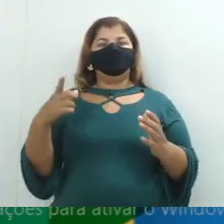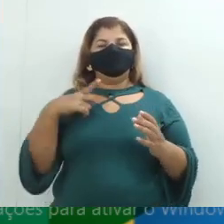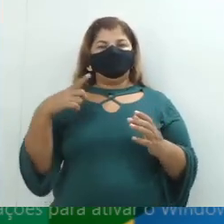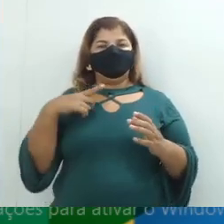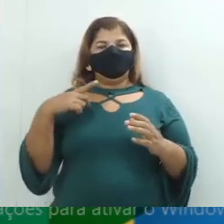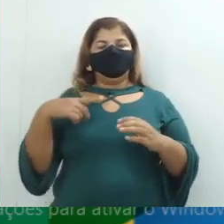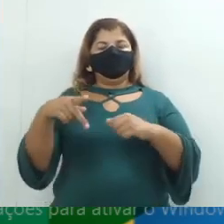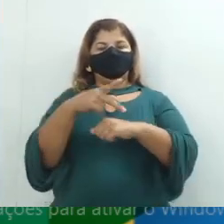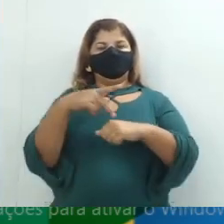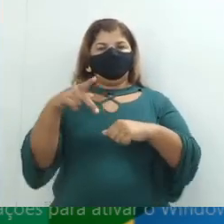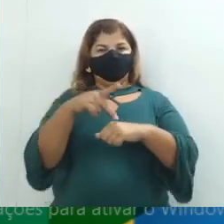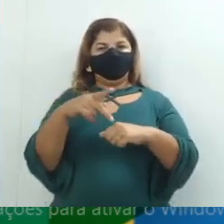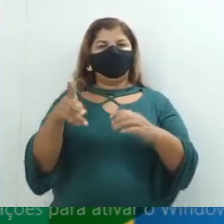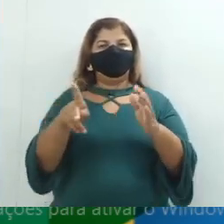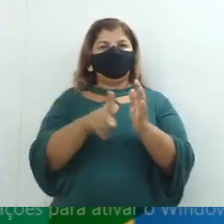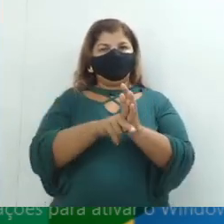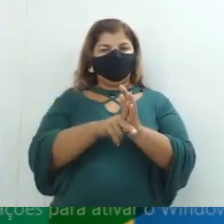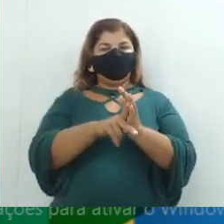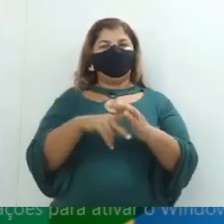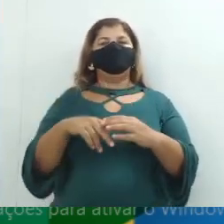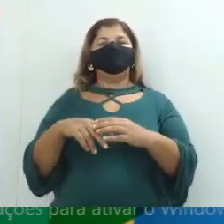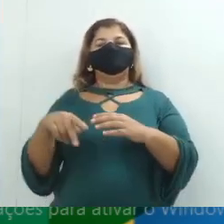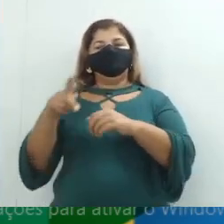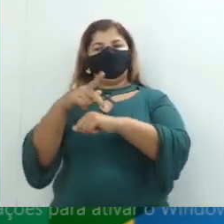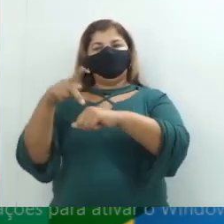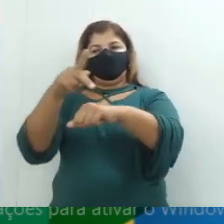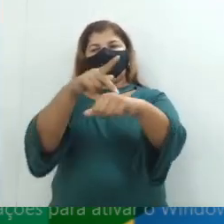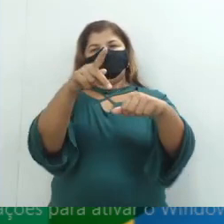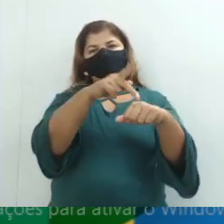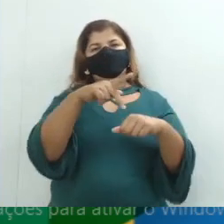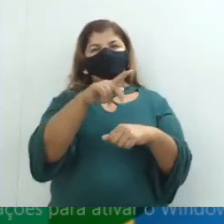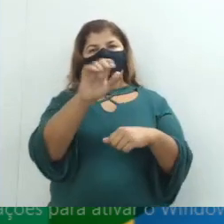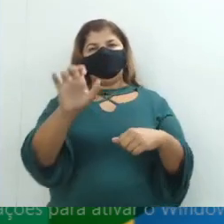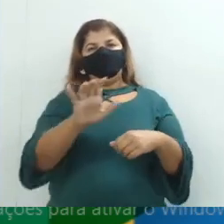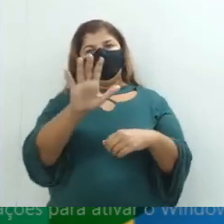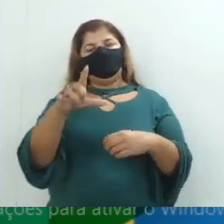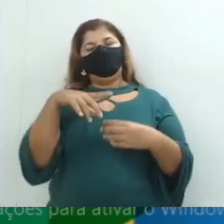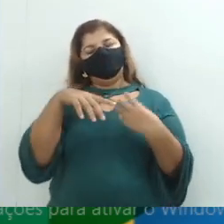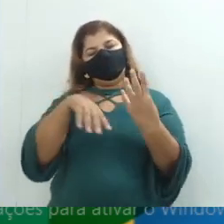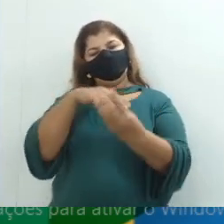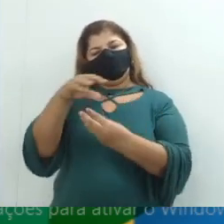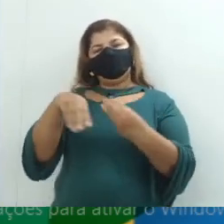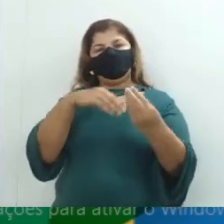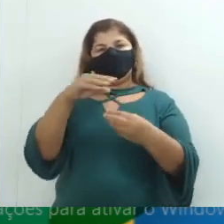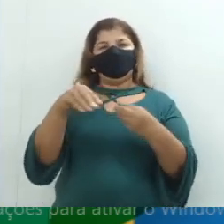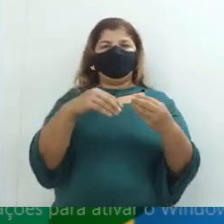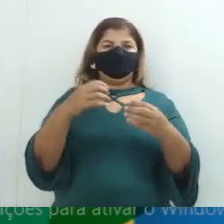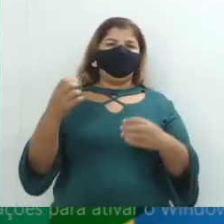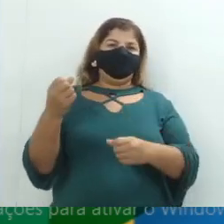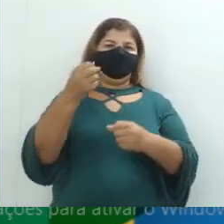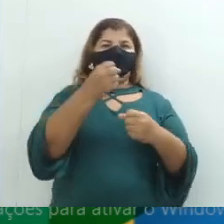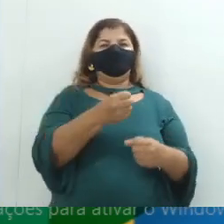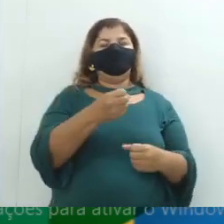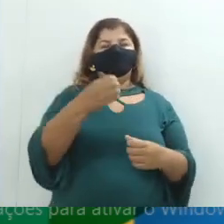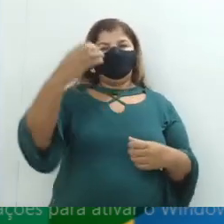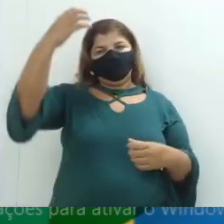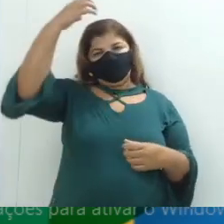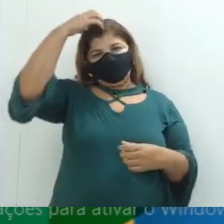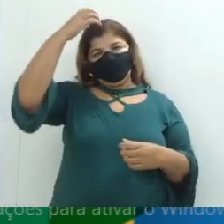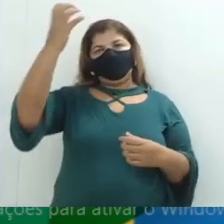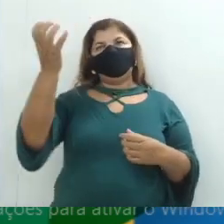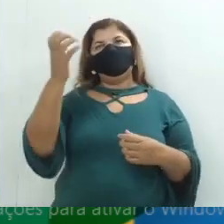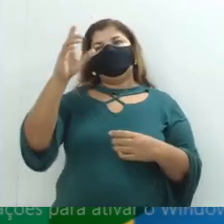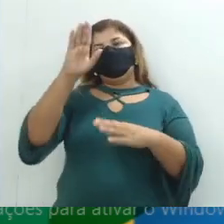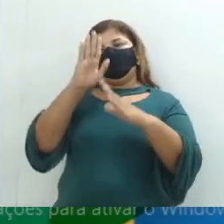próprio país e nos outros países europeus ela se misturava ao poder, né? Não havia um rei que não queria a bênção